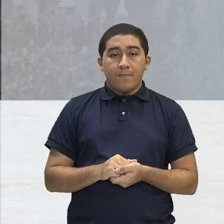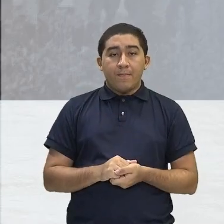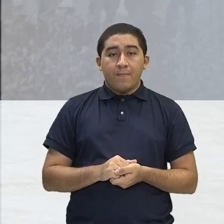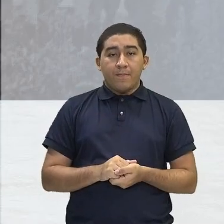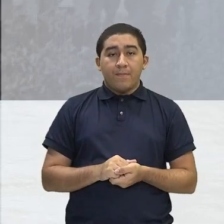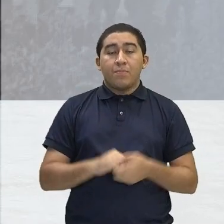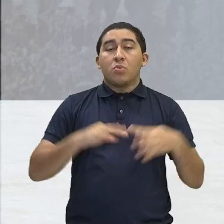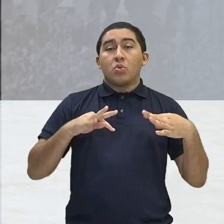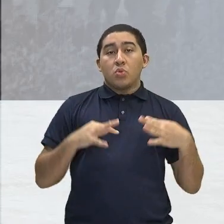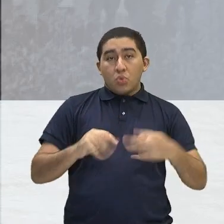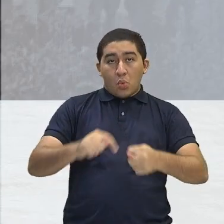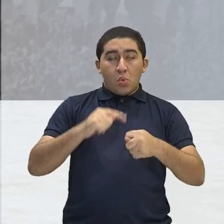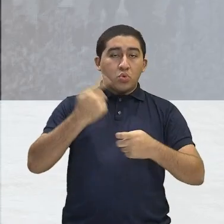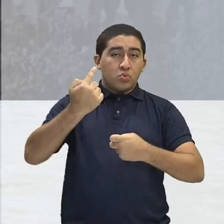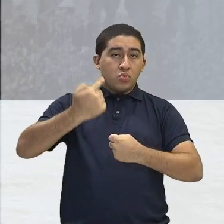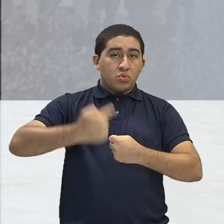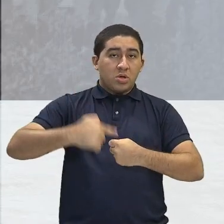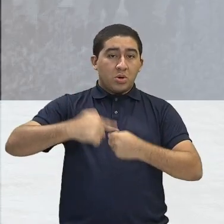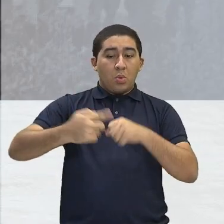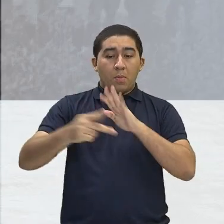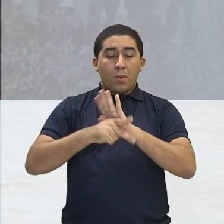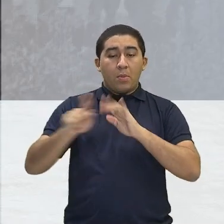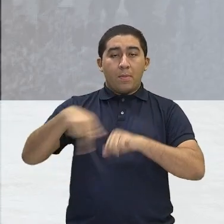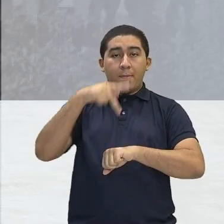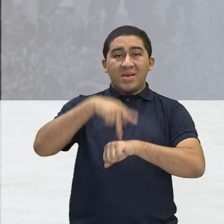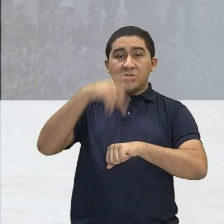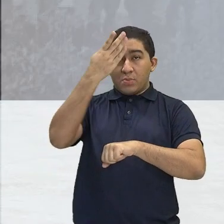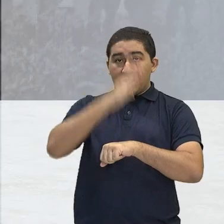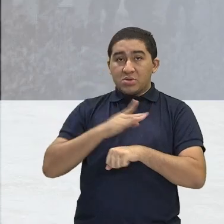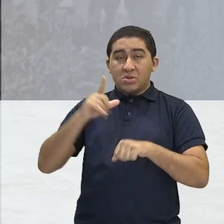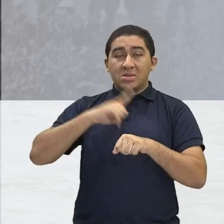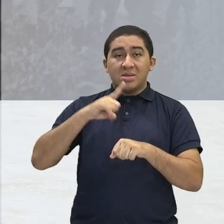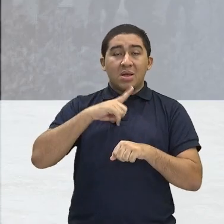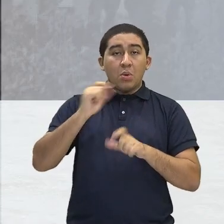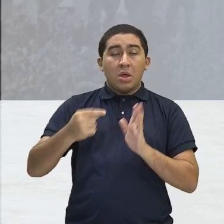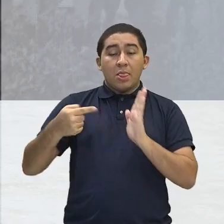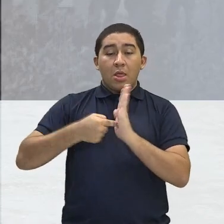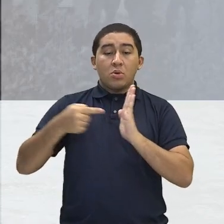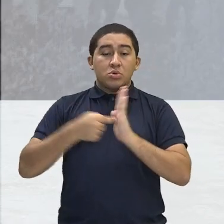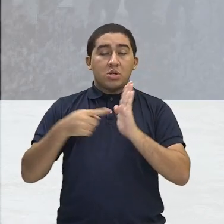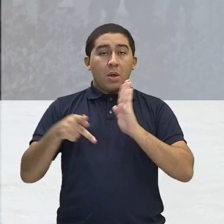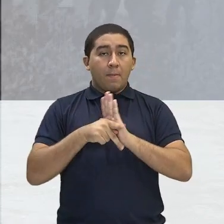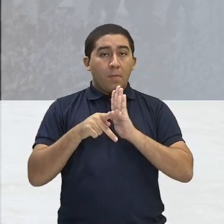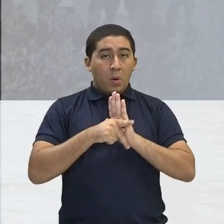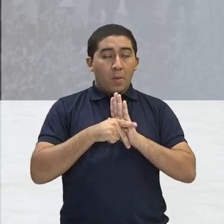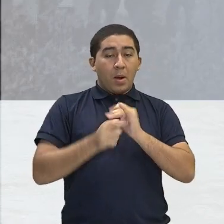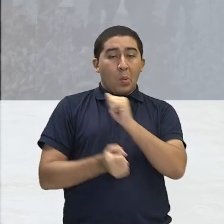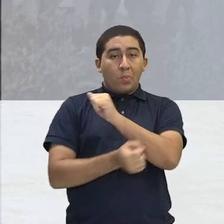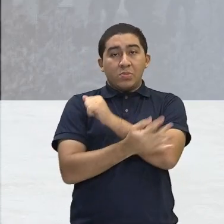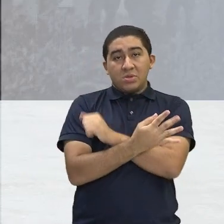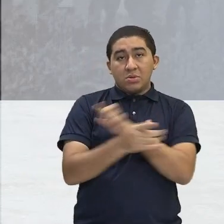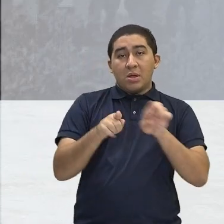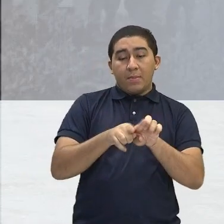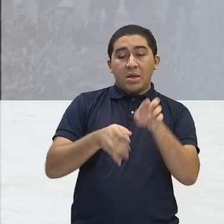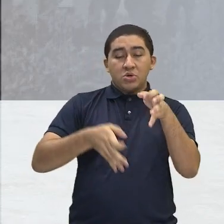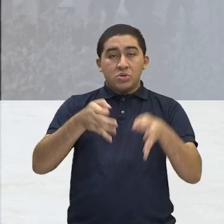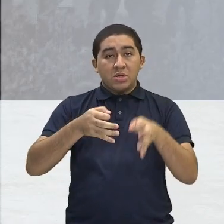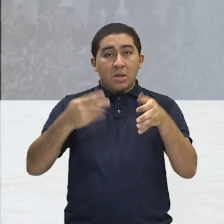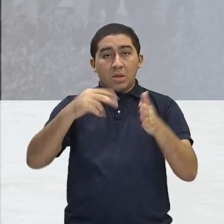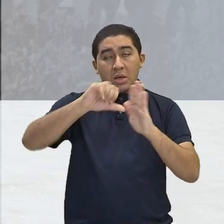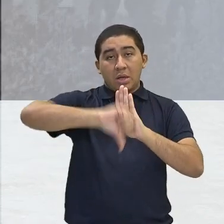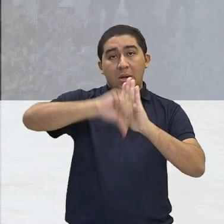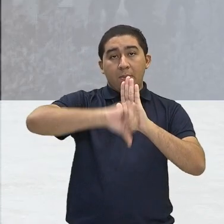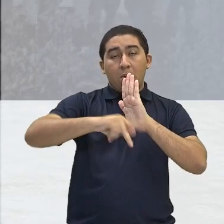o interior do Brasil para denunciar a corrupção e as injustiças do governo, inspirar a população